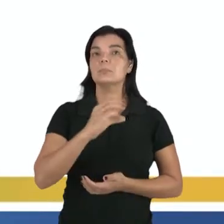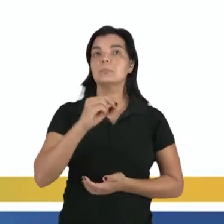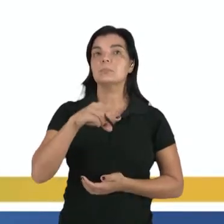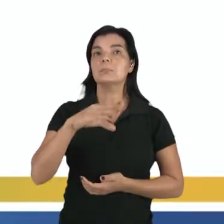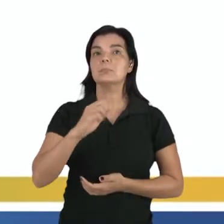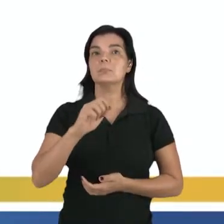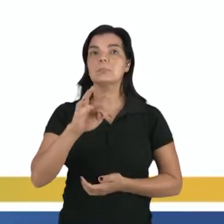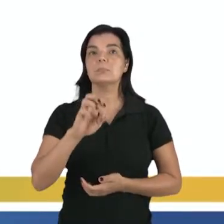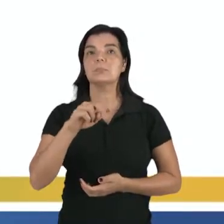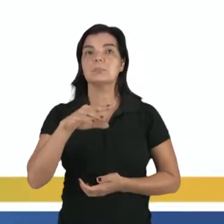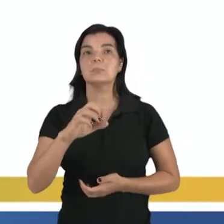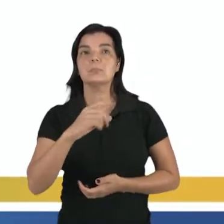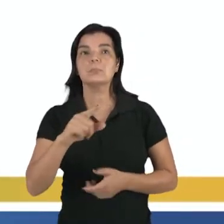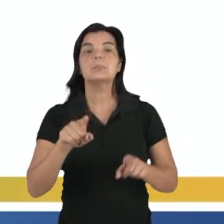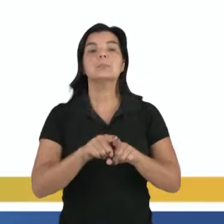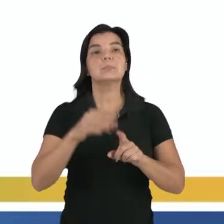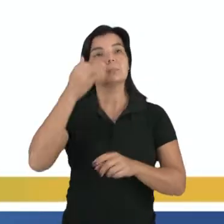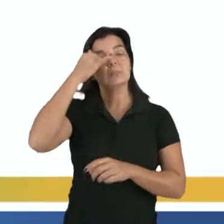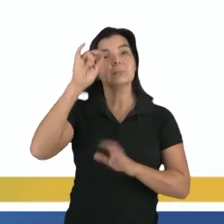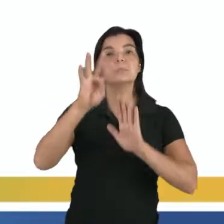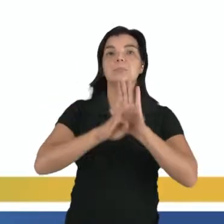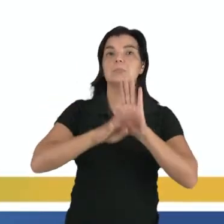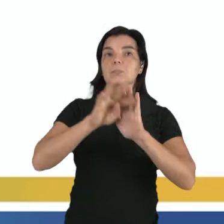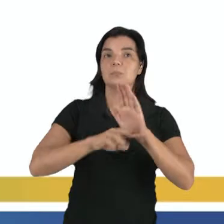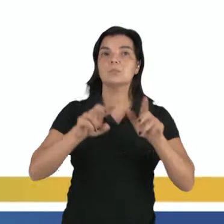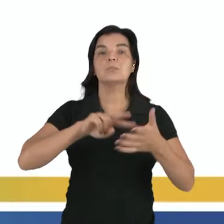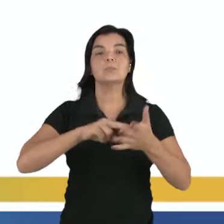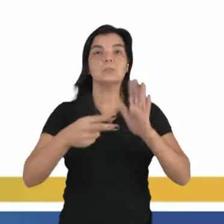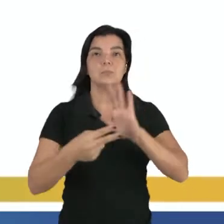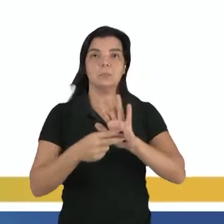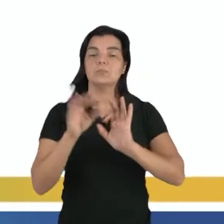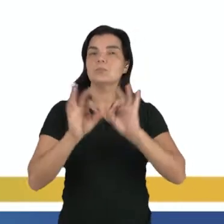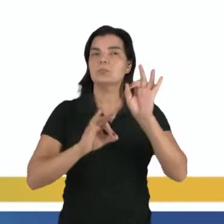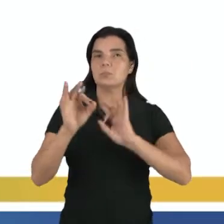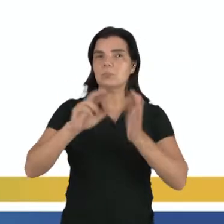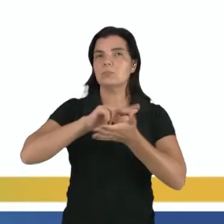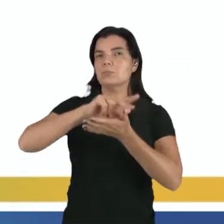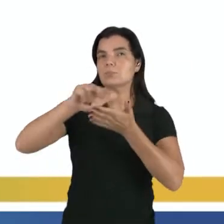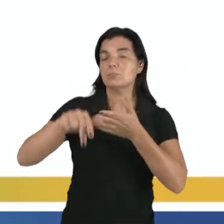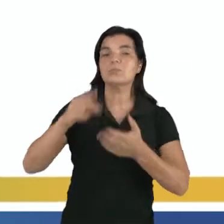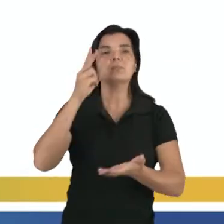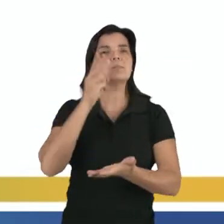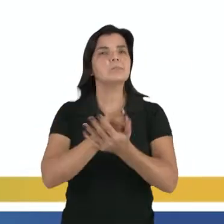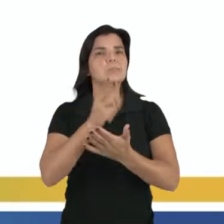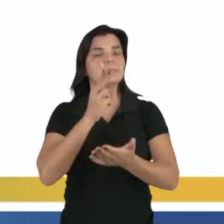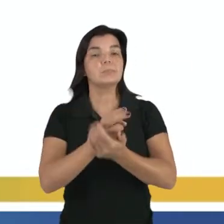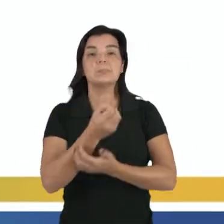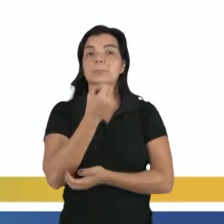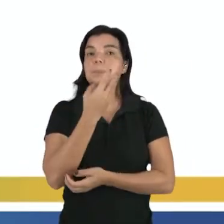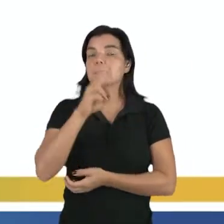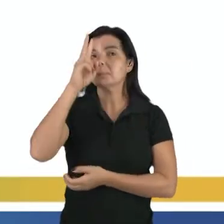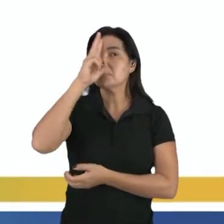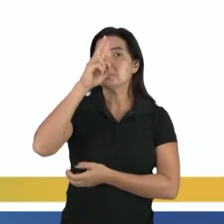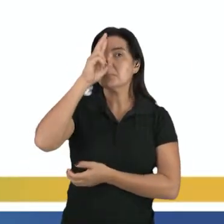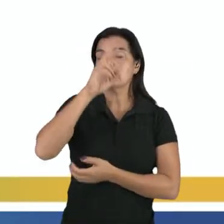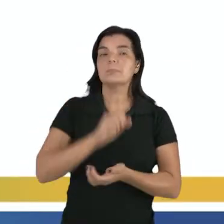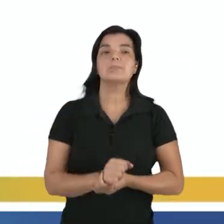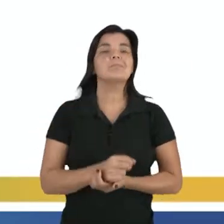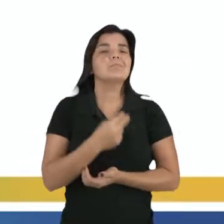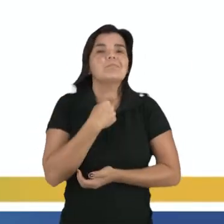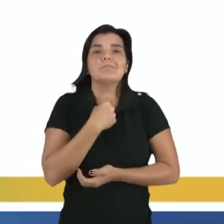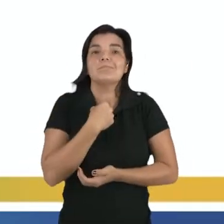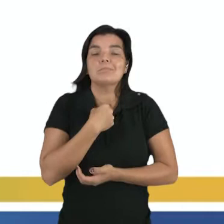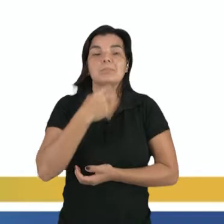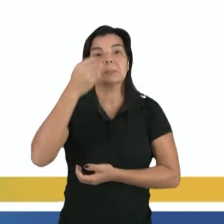concatenação das ideias do texto, ou seja, a formação de uma cadeia de ideias. Então é sempre bom lembrar,